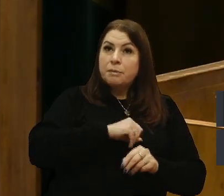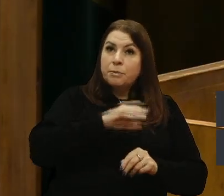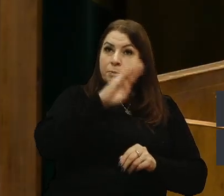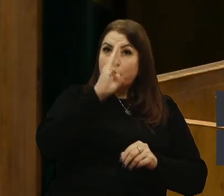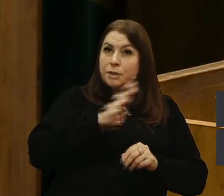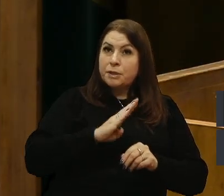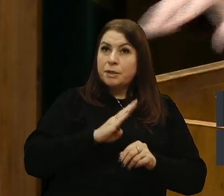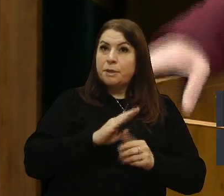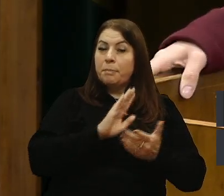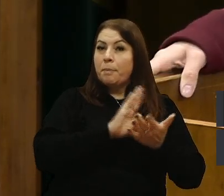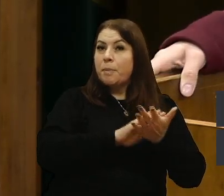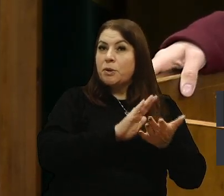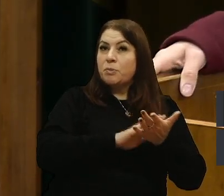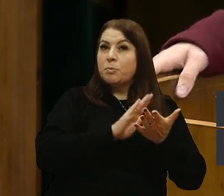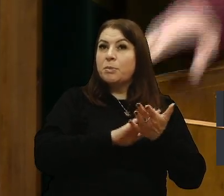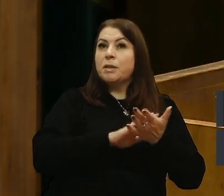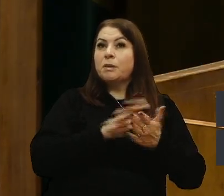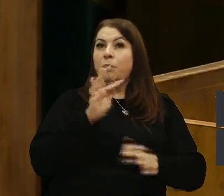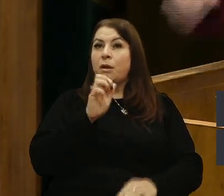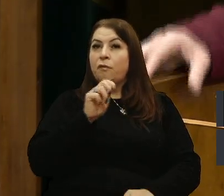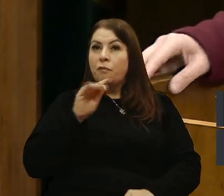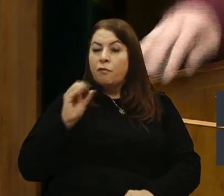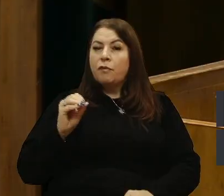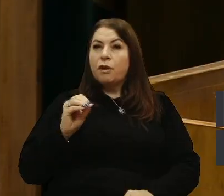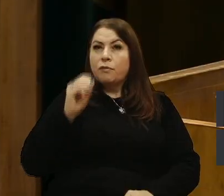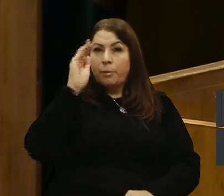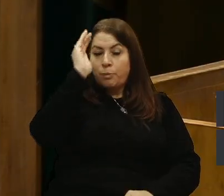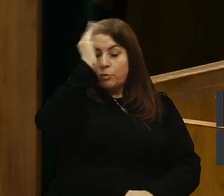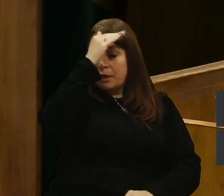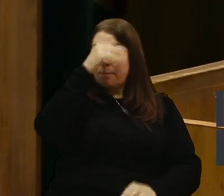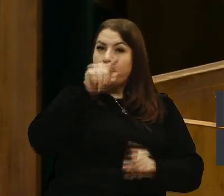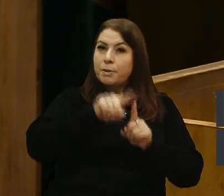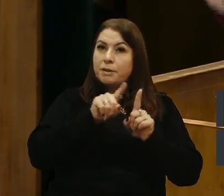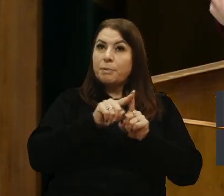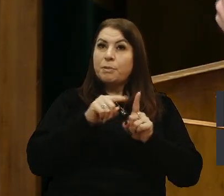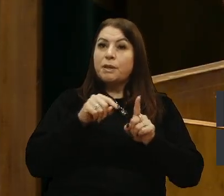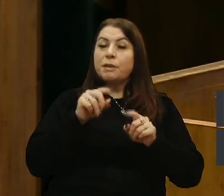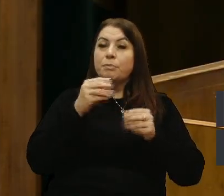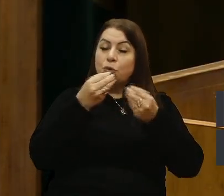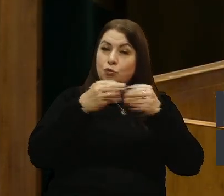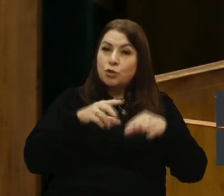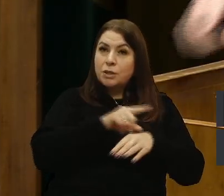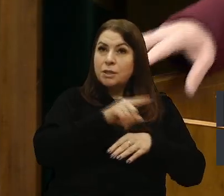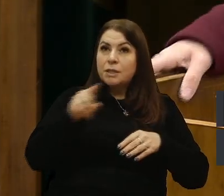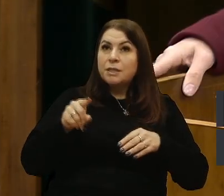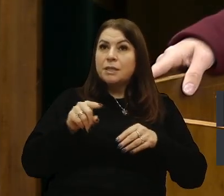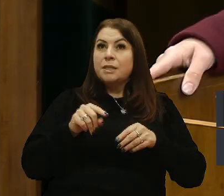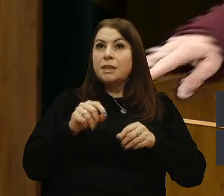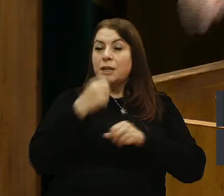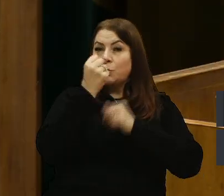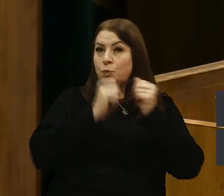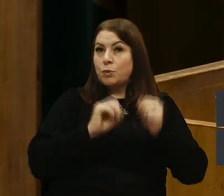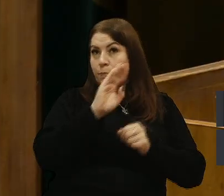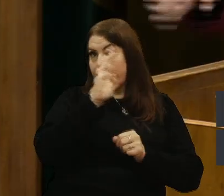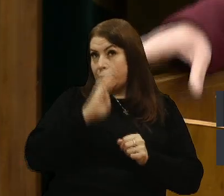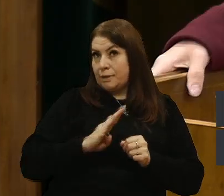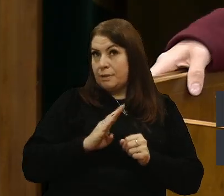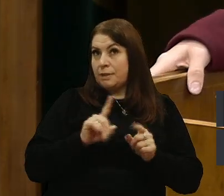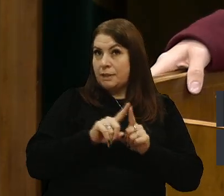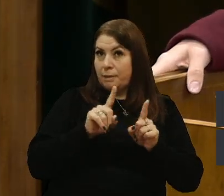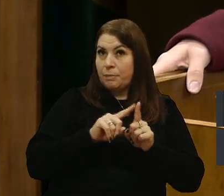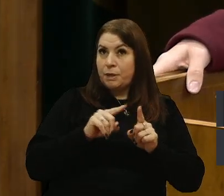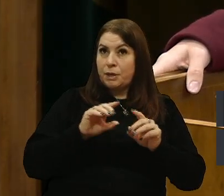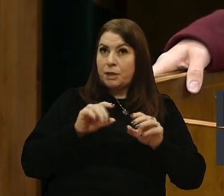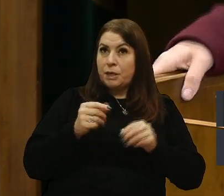mas bate palma para Flávio Bolsonaro e para o Trump, que prejudica com as suas ações a indústria brasileira, que prejudica a